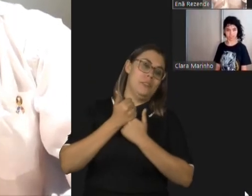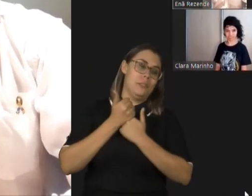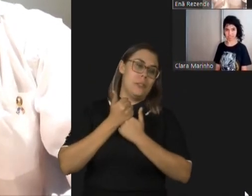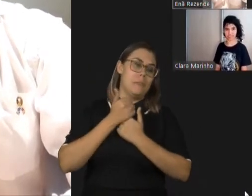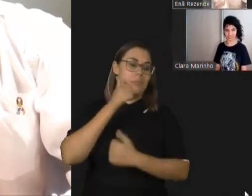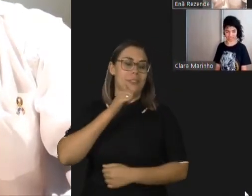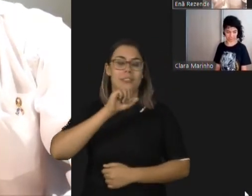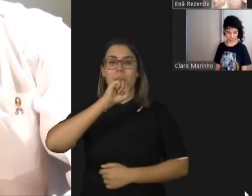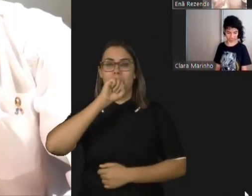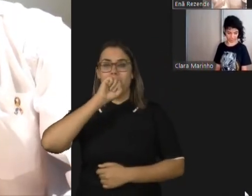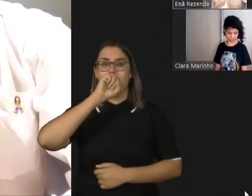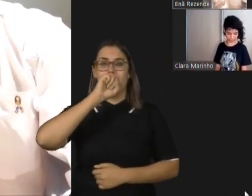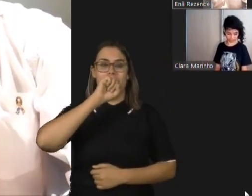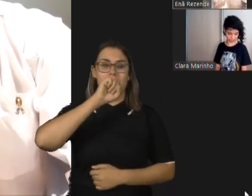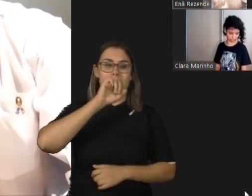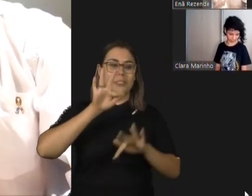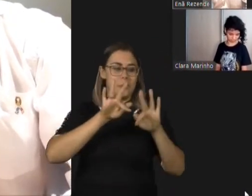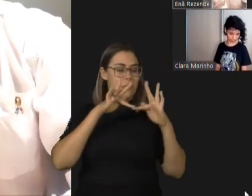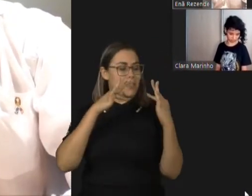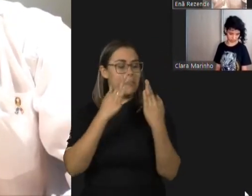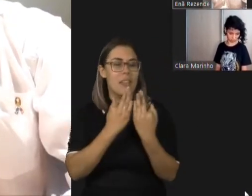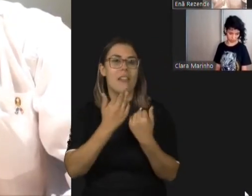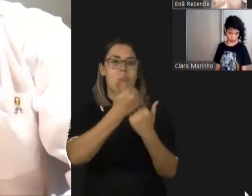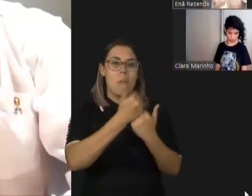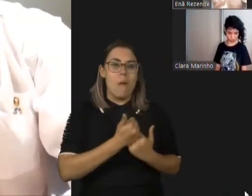mãe, minha família e